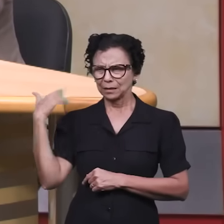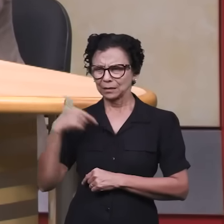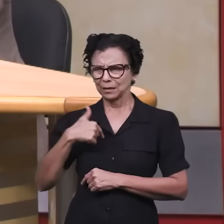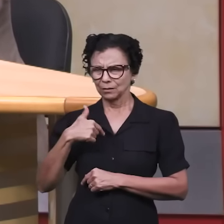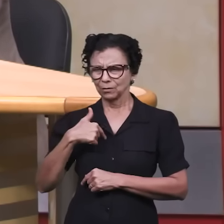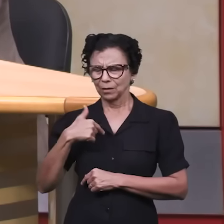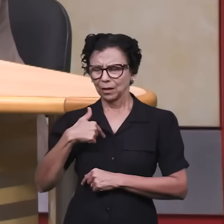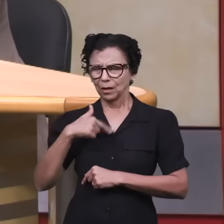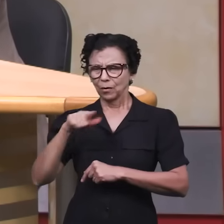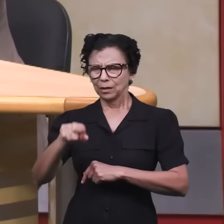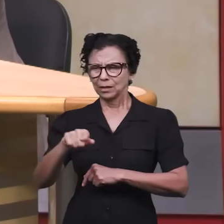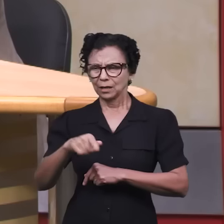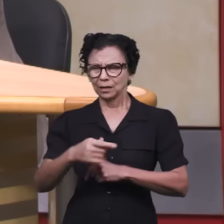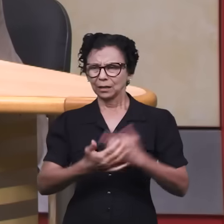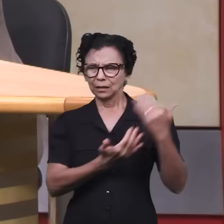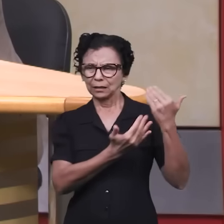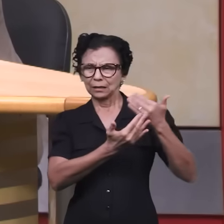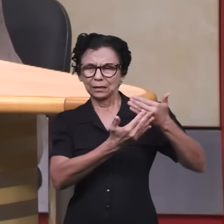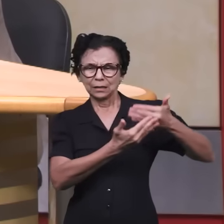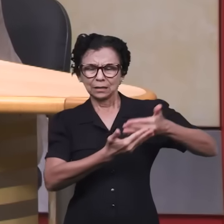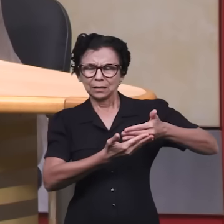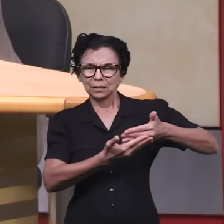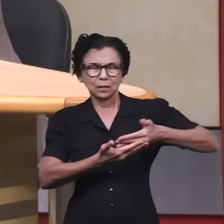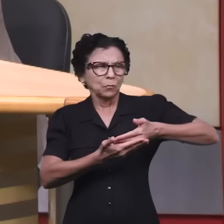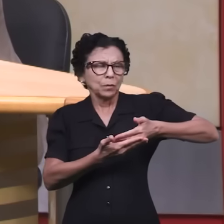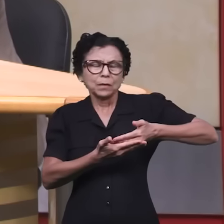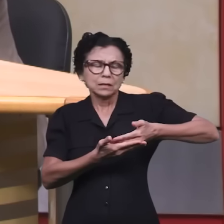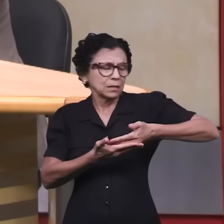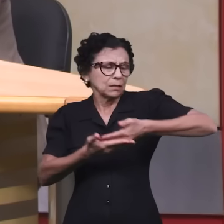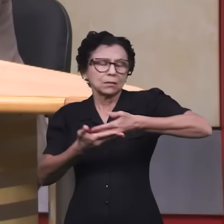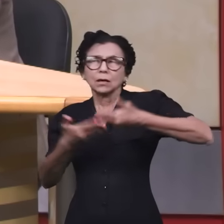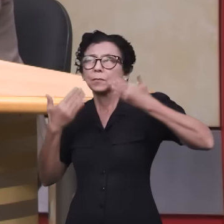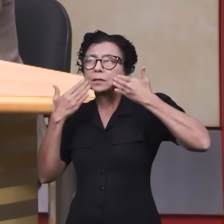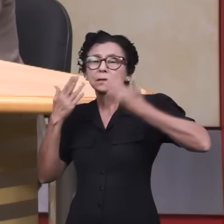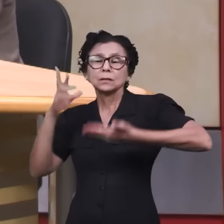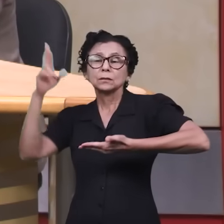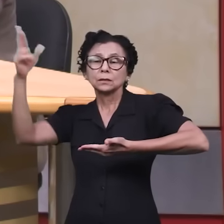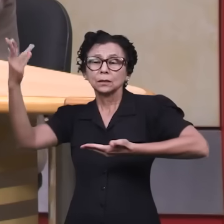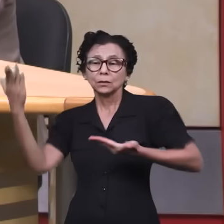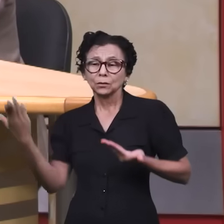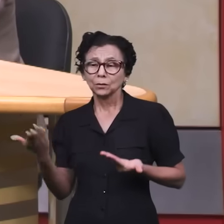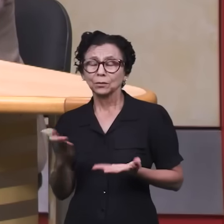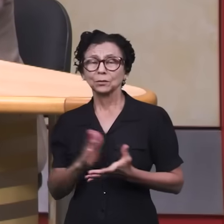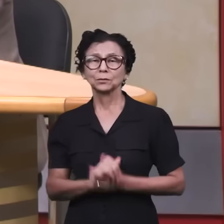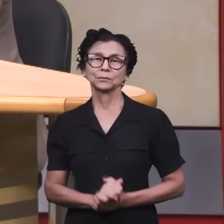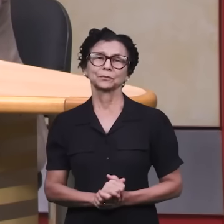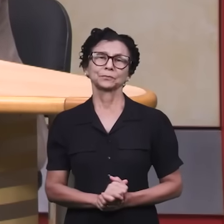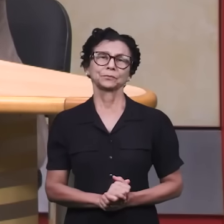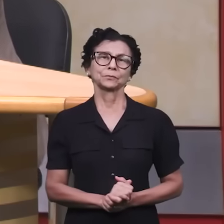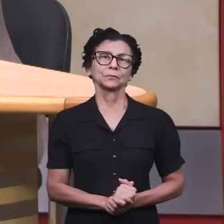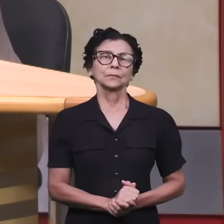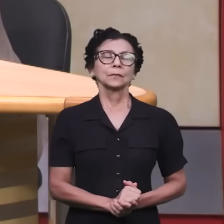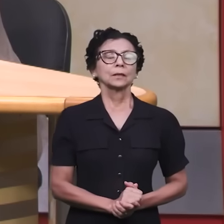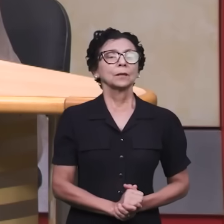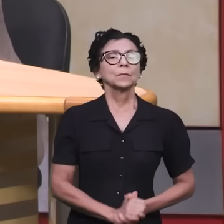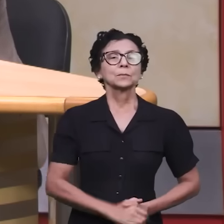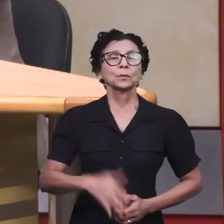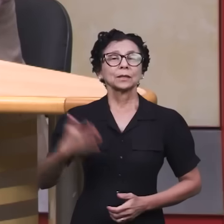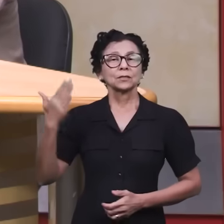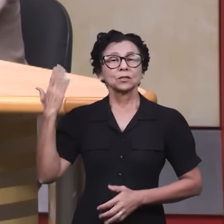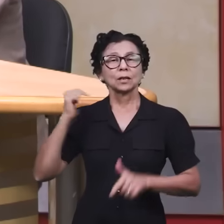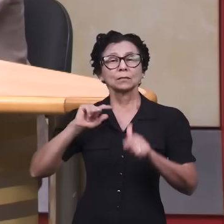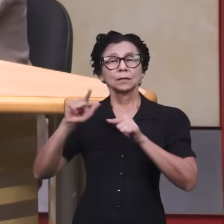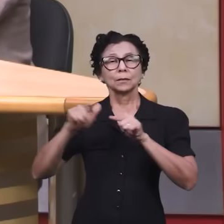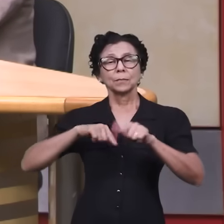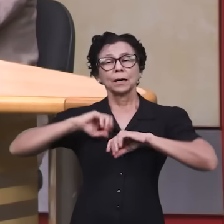tempo todo dentro da igreja sem se desviar, Por que isso? Porque foi feito um trabalho. Então,